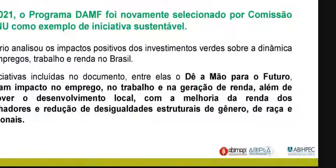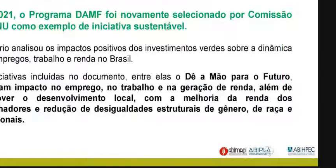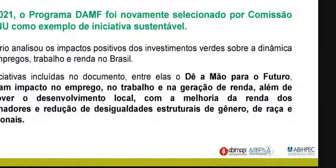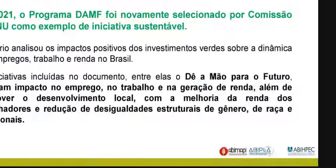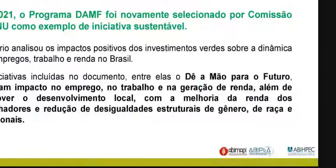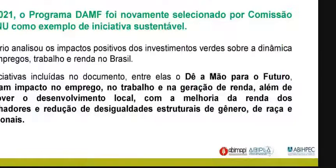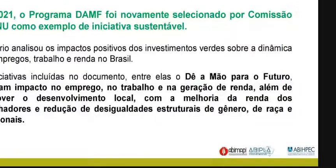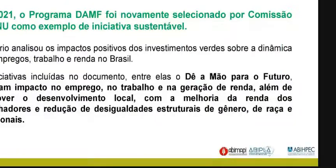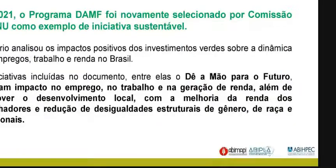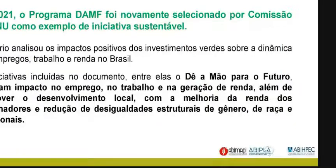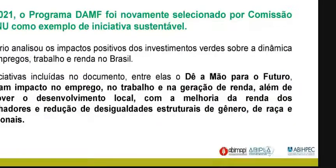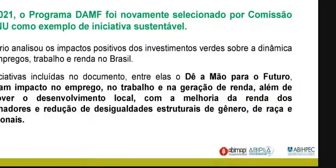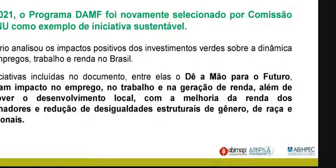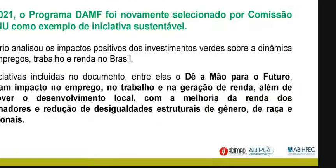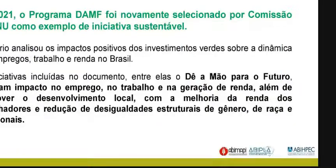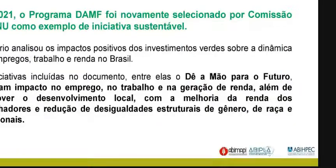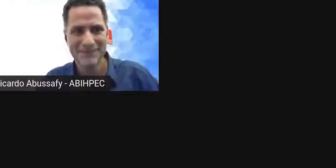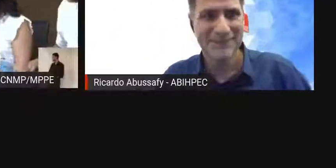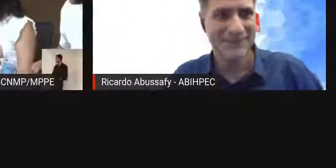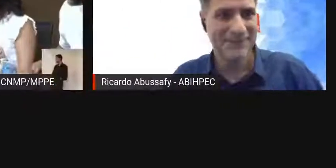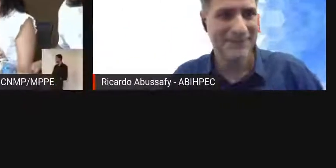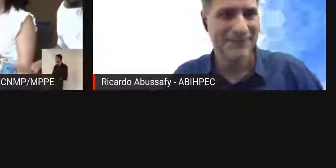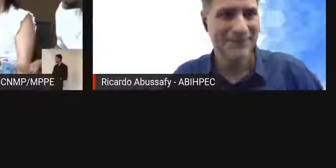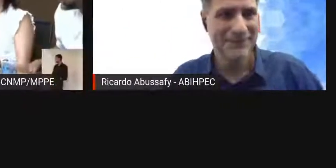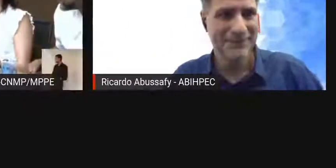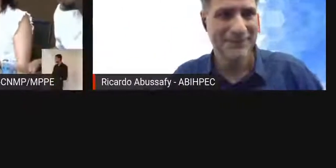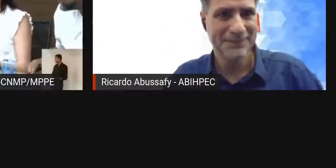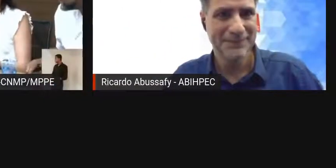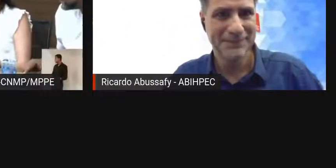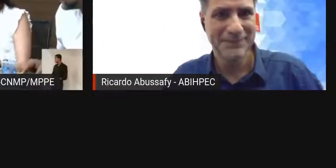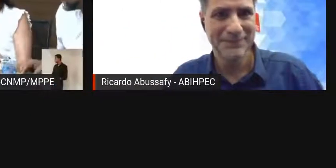dar uma palavrinha antes de encerrar o evento.